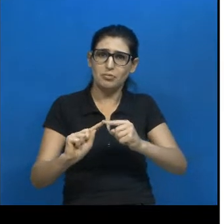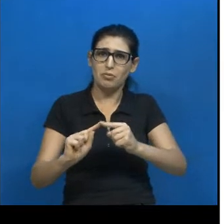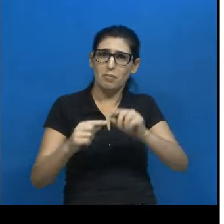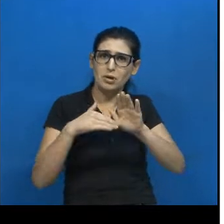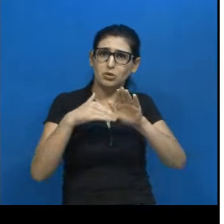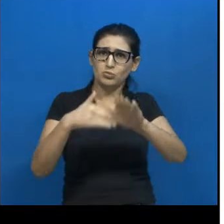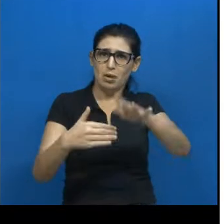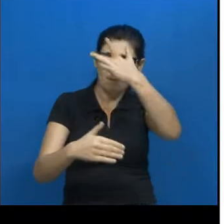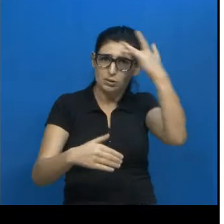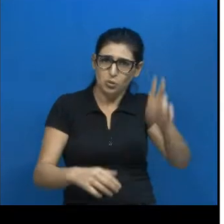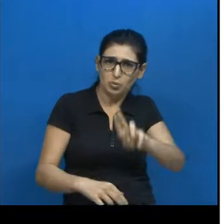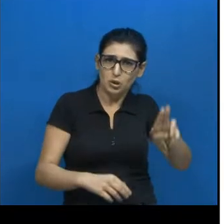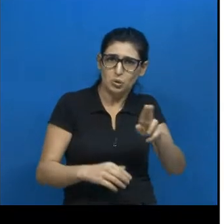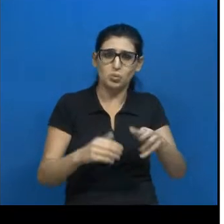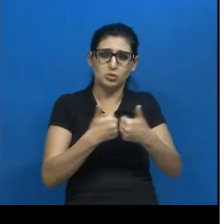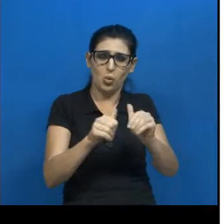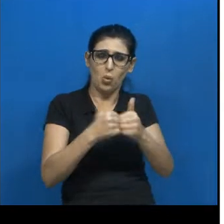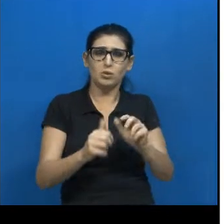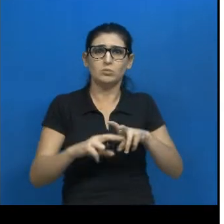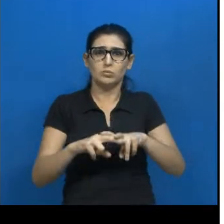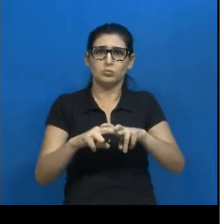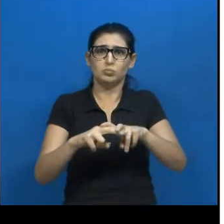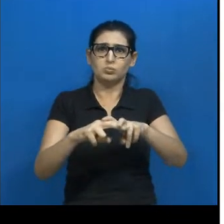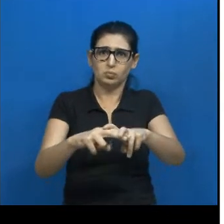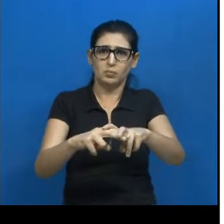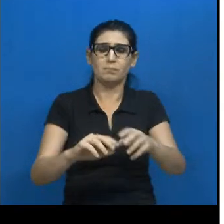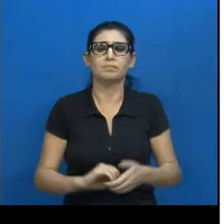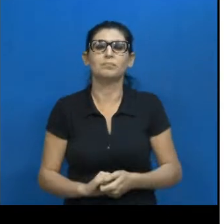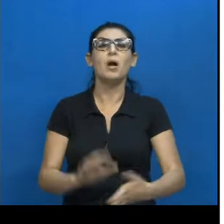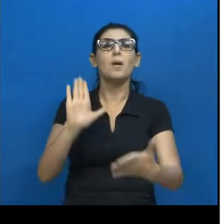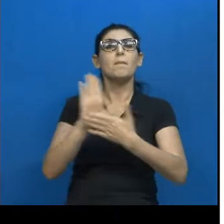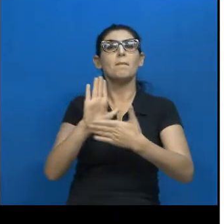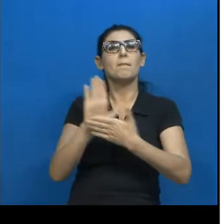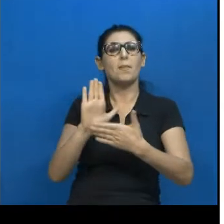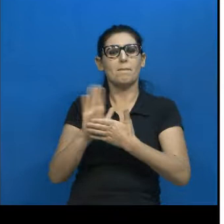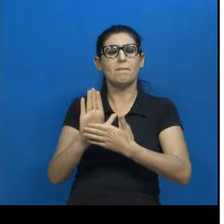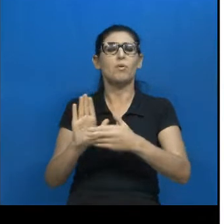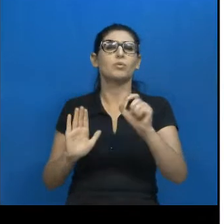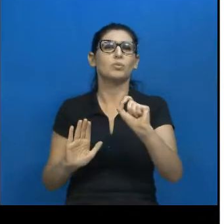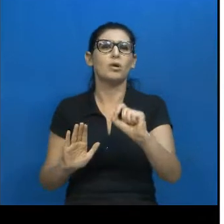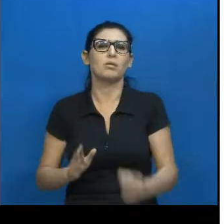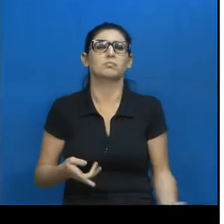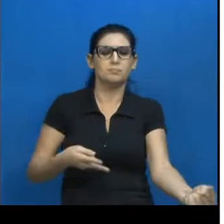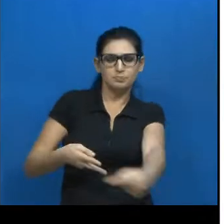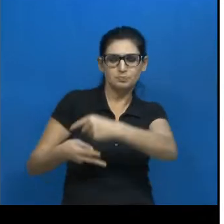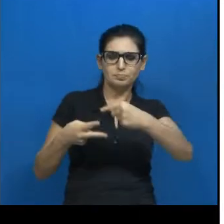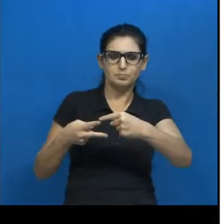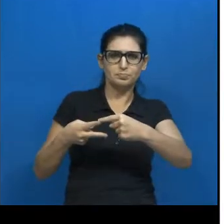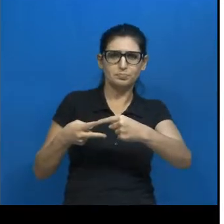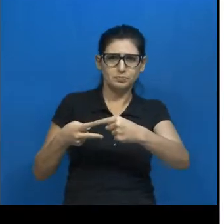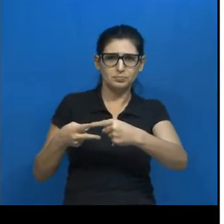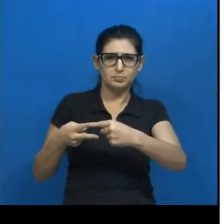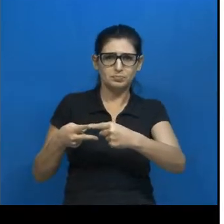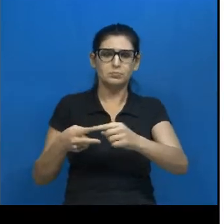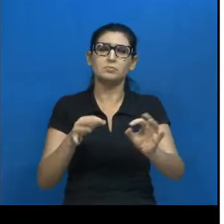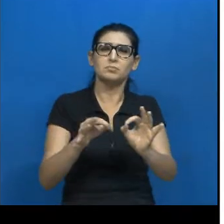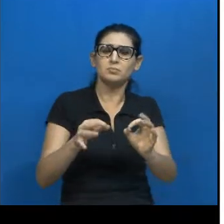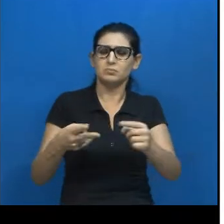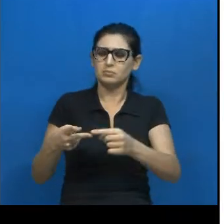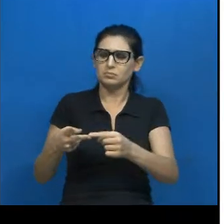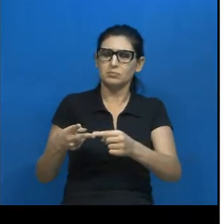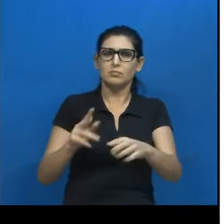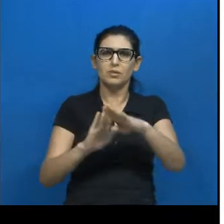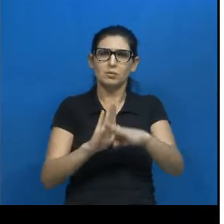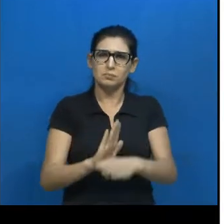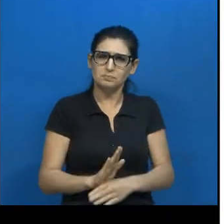E o que nós pegamos na proposta, que foi dentro das premissas lá? A gente dividiu em duas fases, fase operacional e estruturante. Por que a